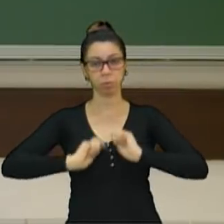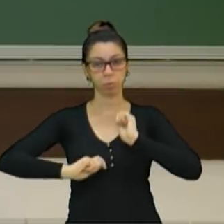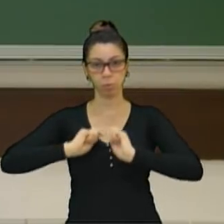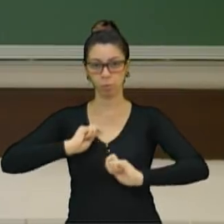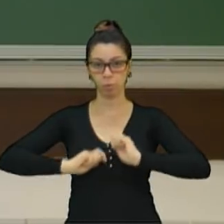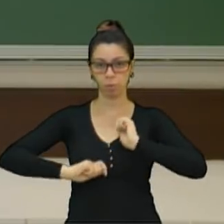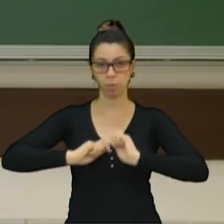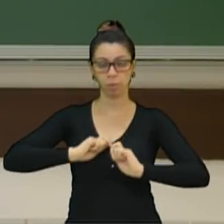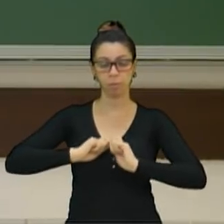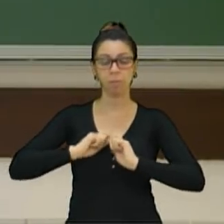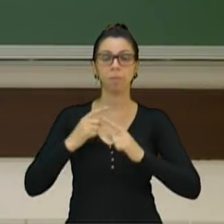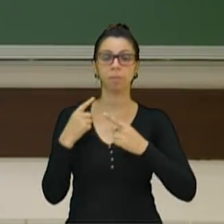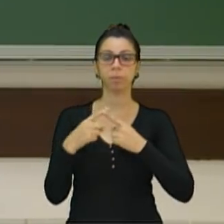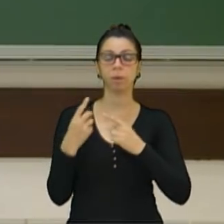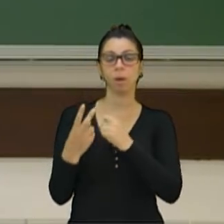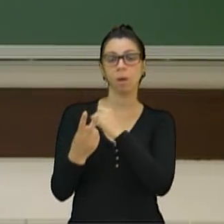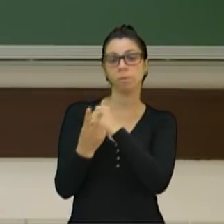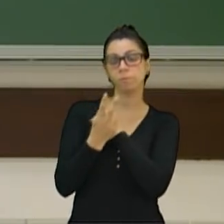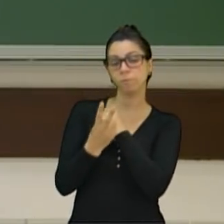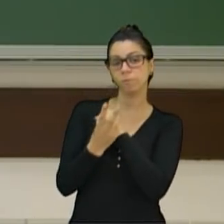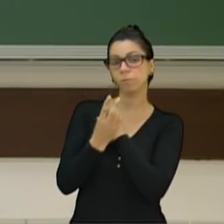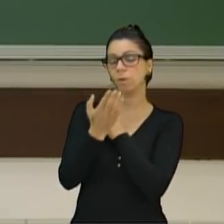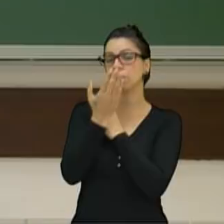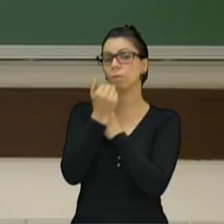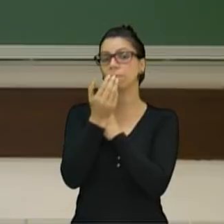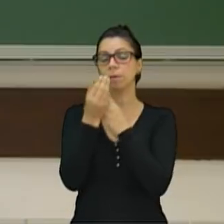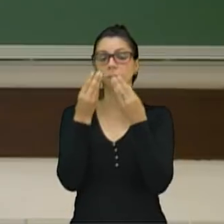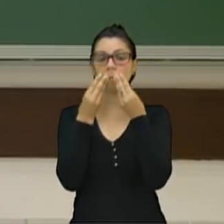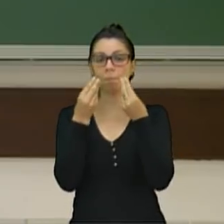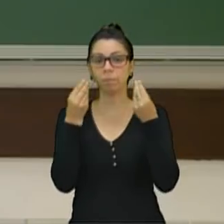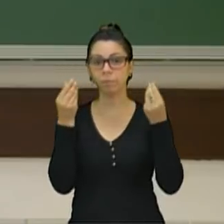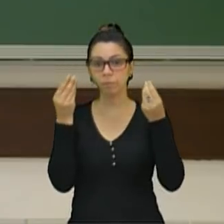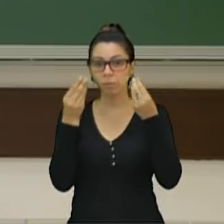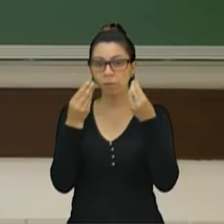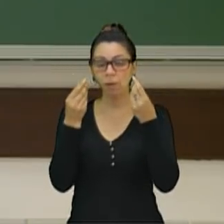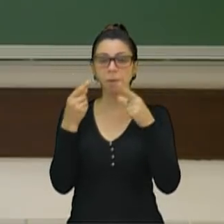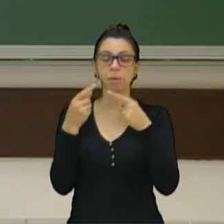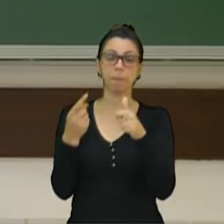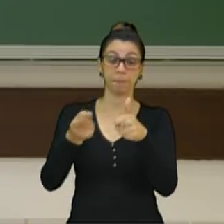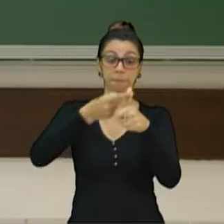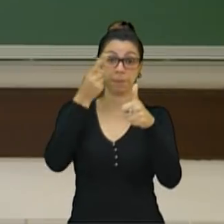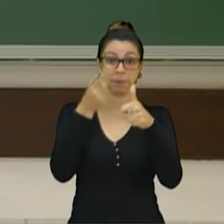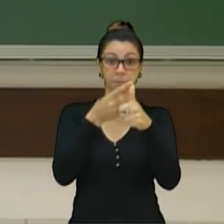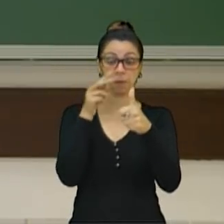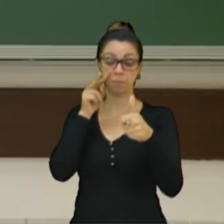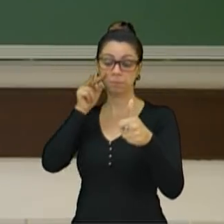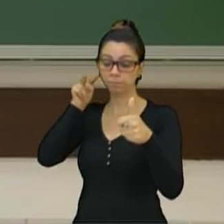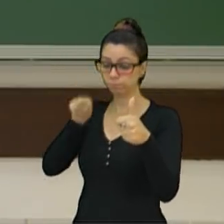ela ajuda a digerir o alimento. Então, primeiro você comeu com os olhos, porque você olhou o bolo.